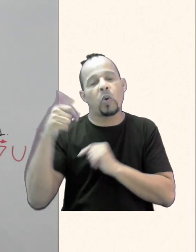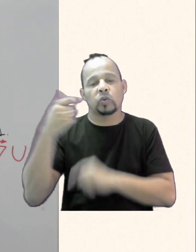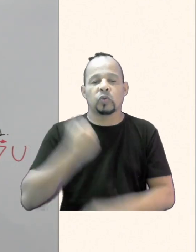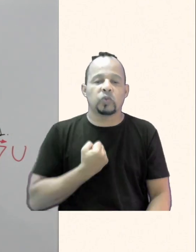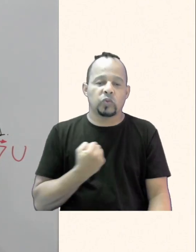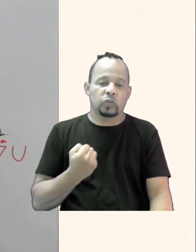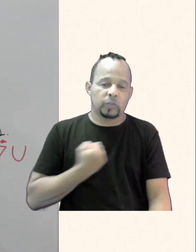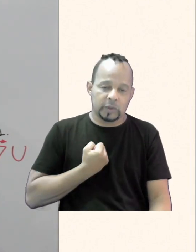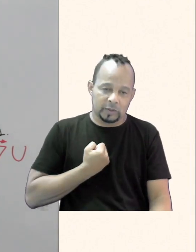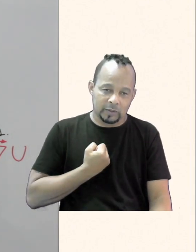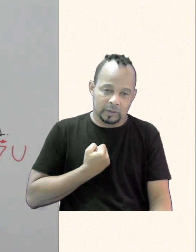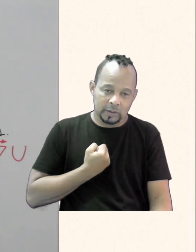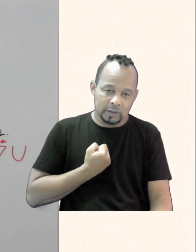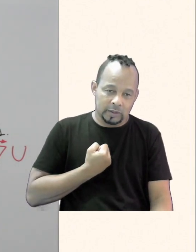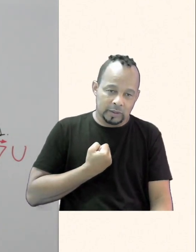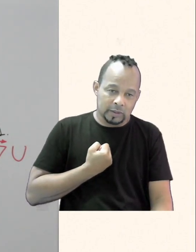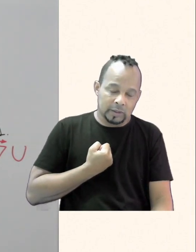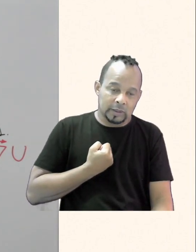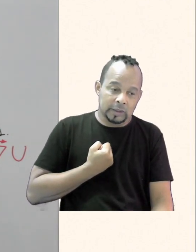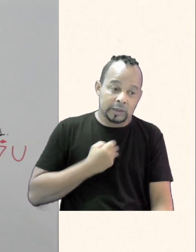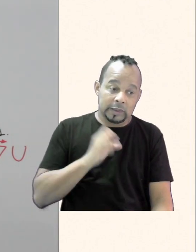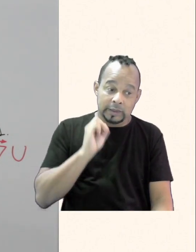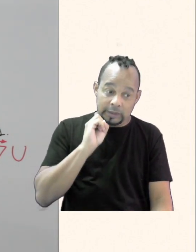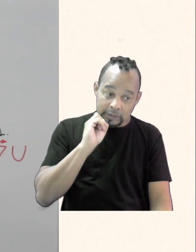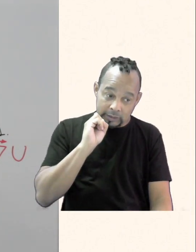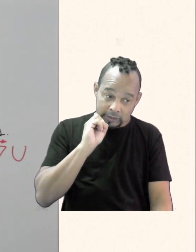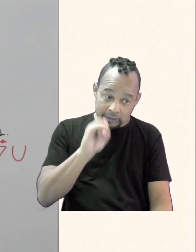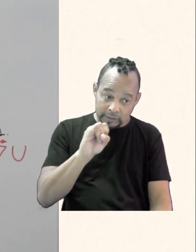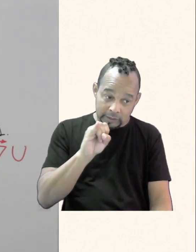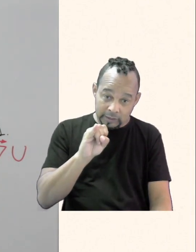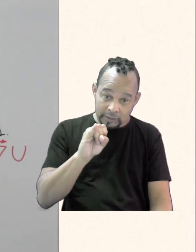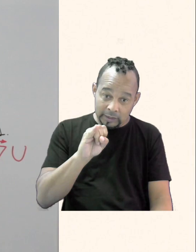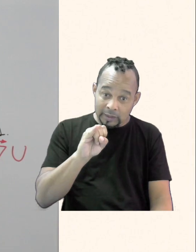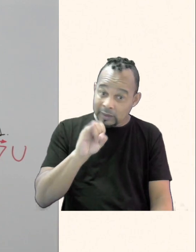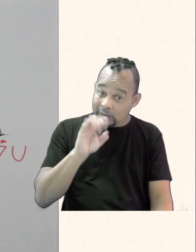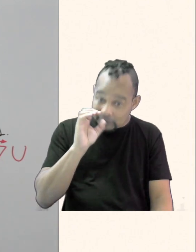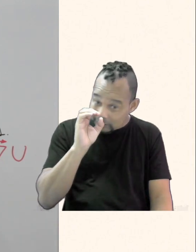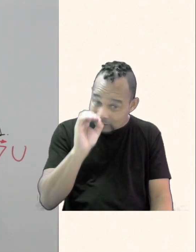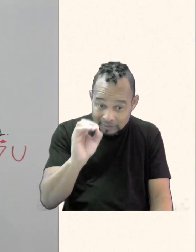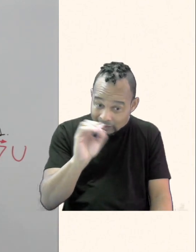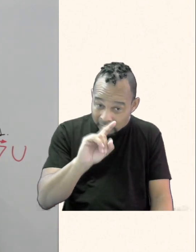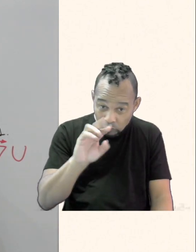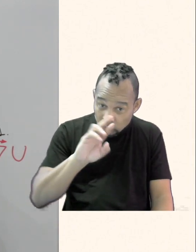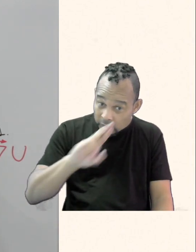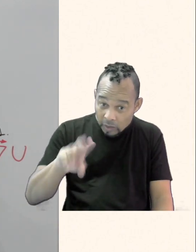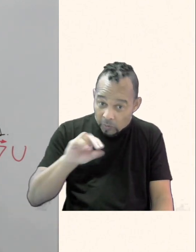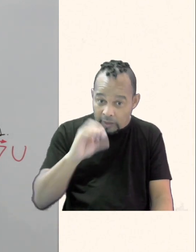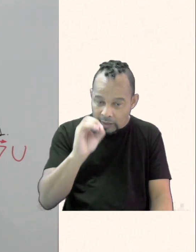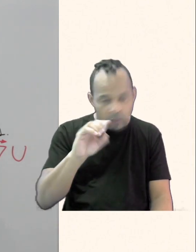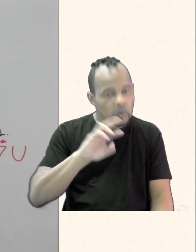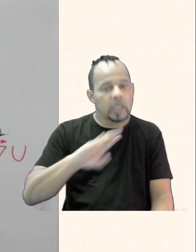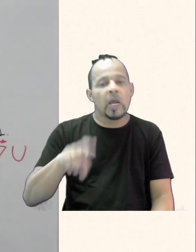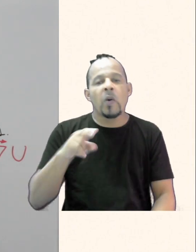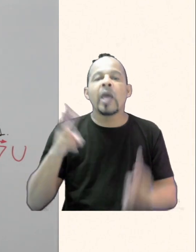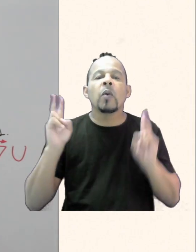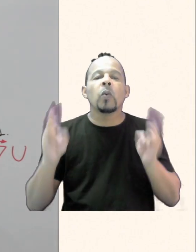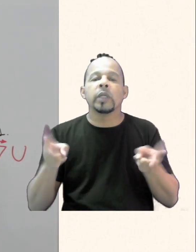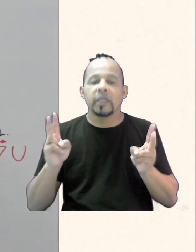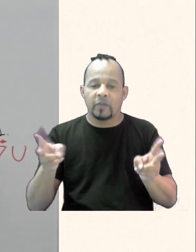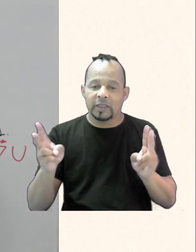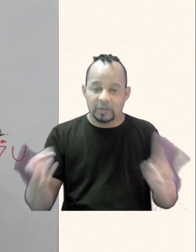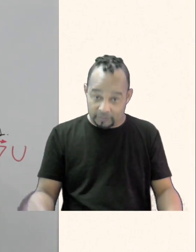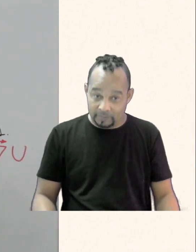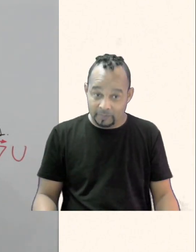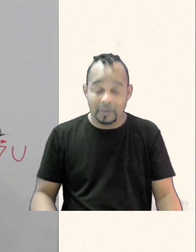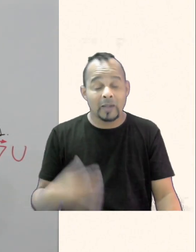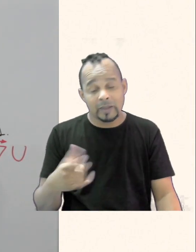o rotacional de F não der zero, também nos diz que a força não é conservativa. Ou seja,